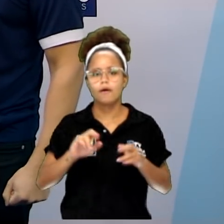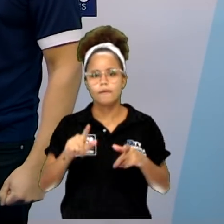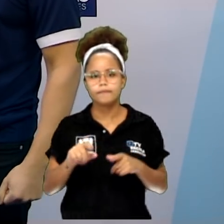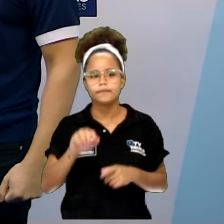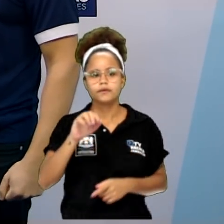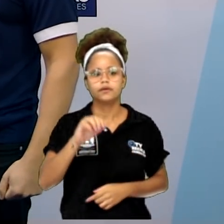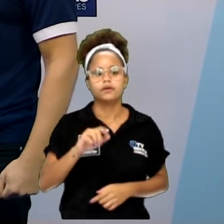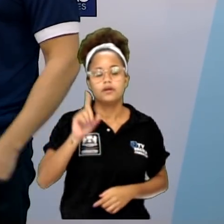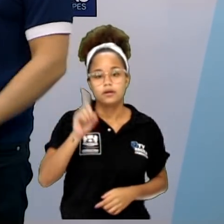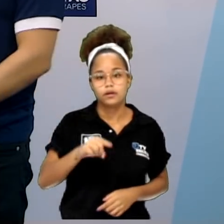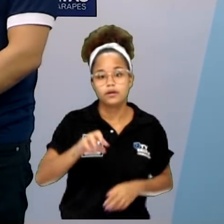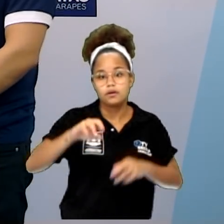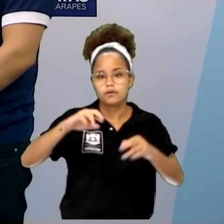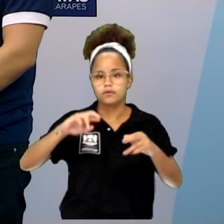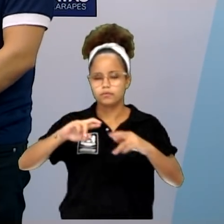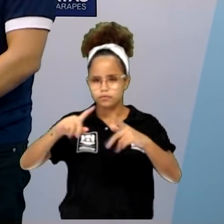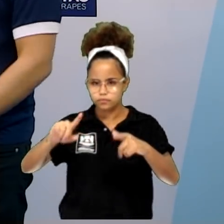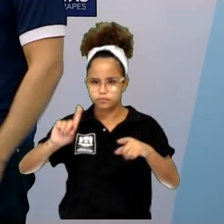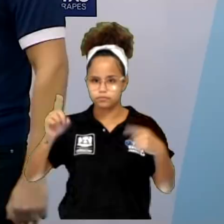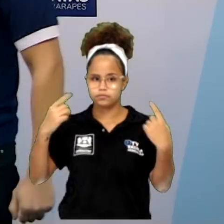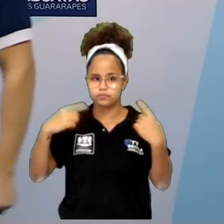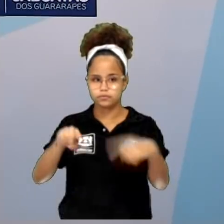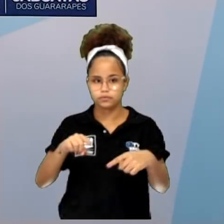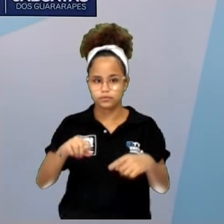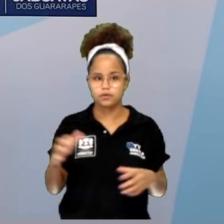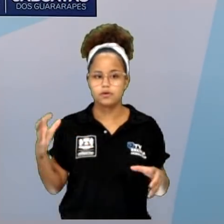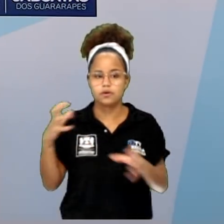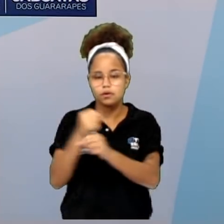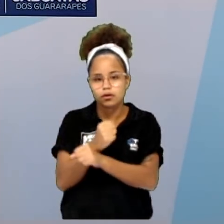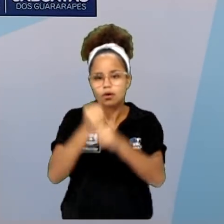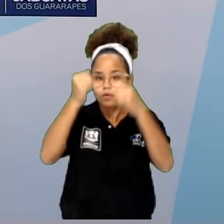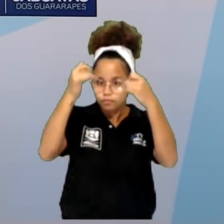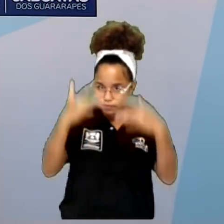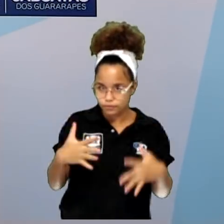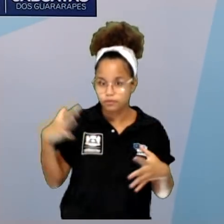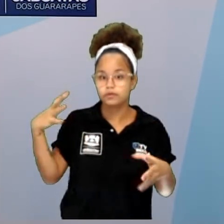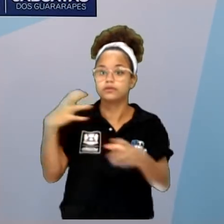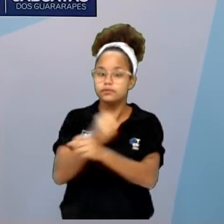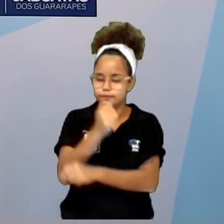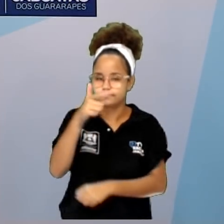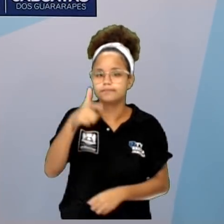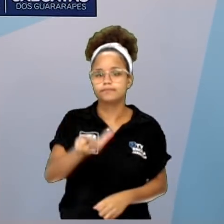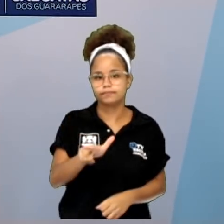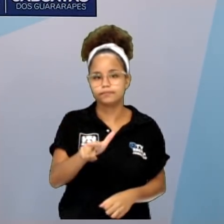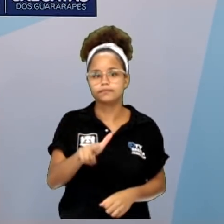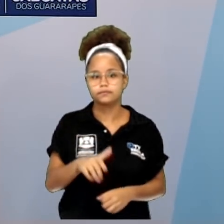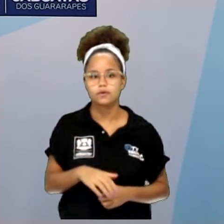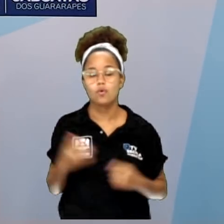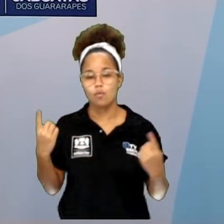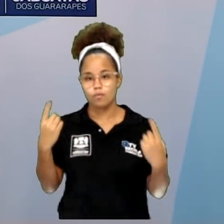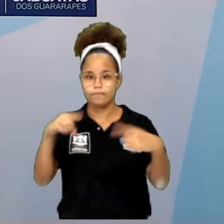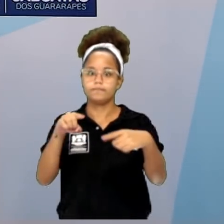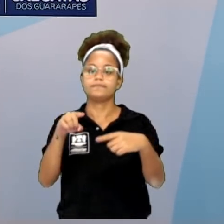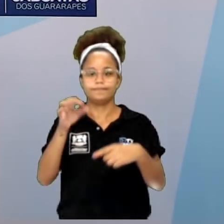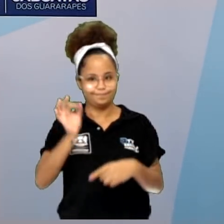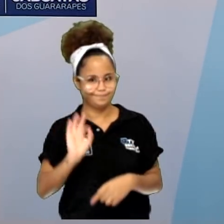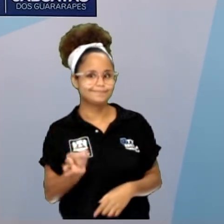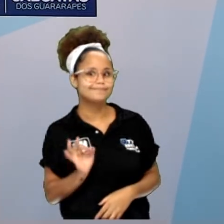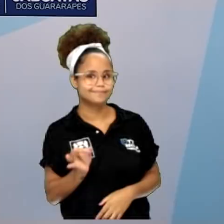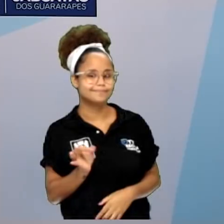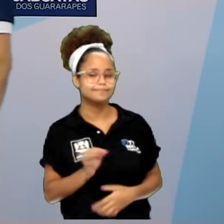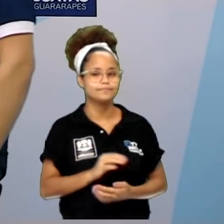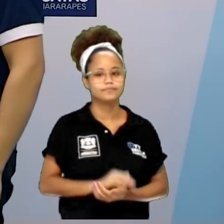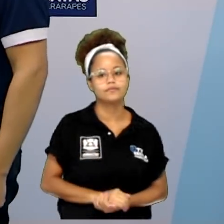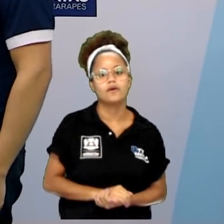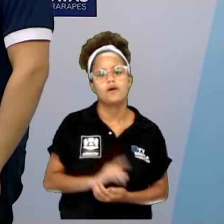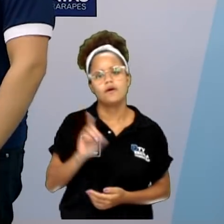adição, explicação e adição novamente. Aqui, ó, em adversidade, vocês podem entender também como oposição, certo? São